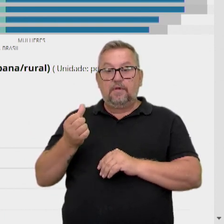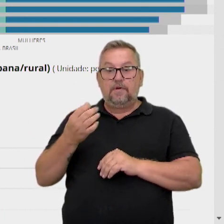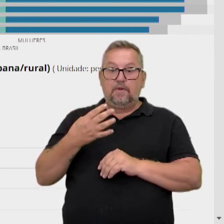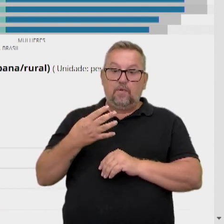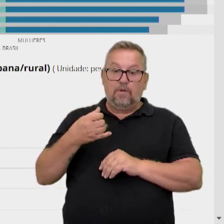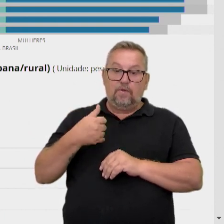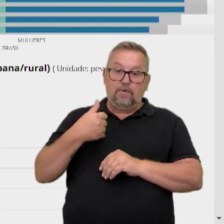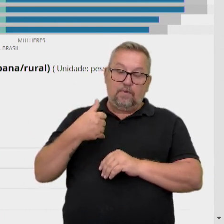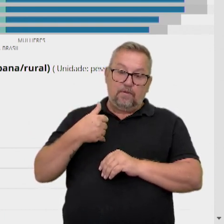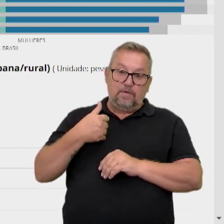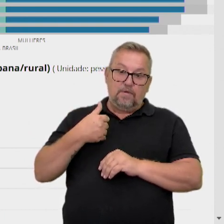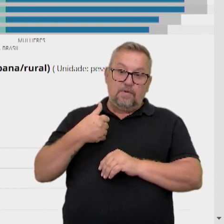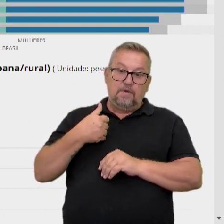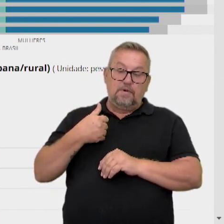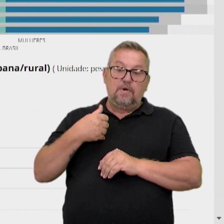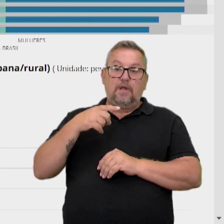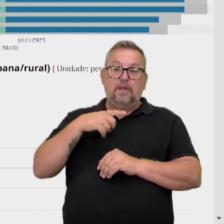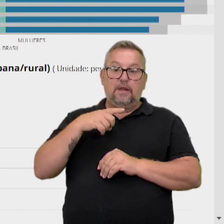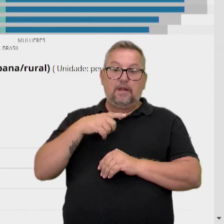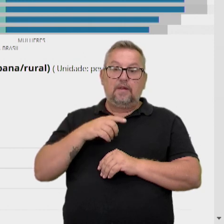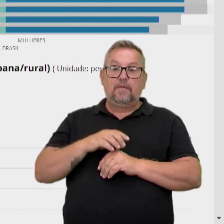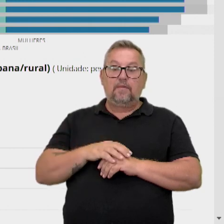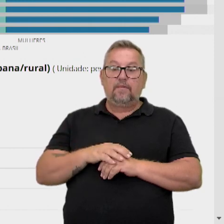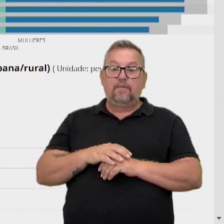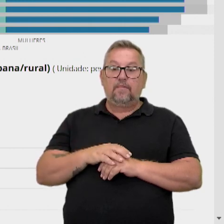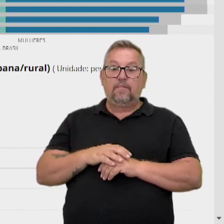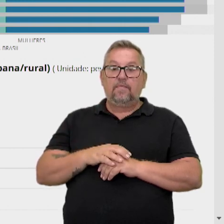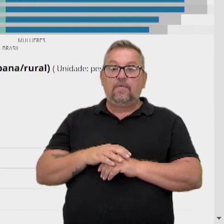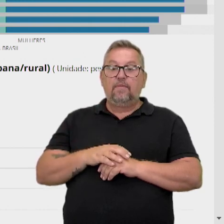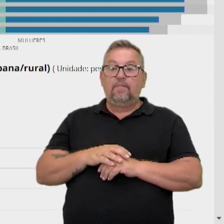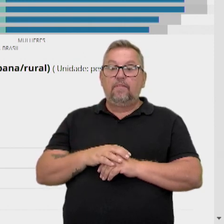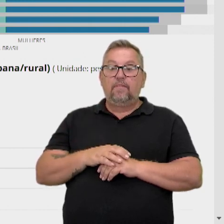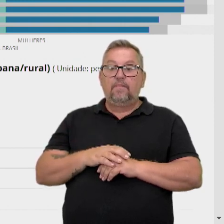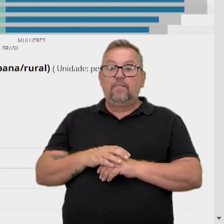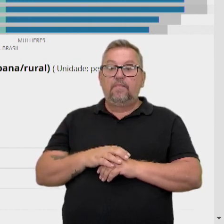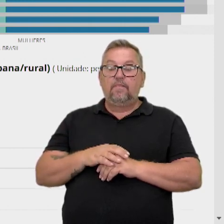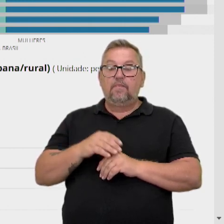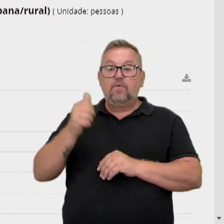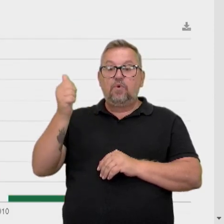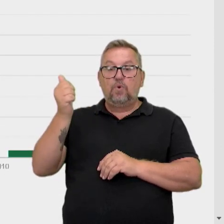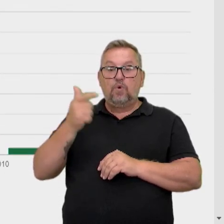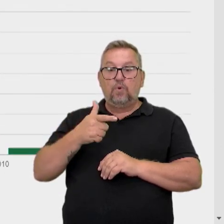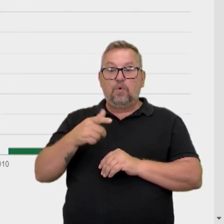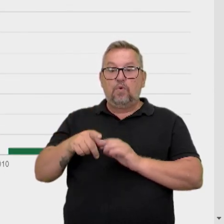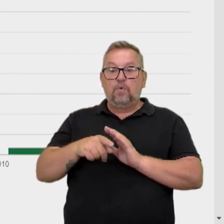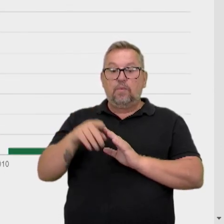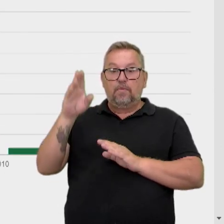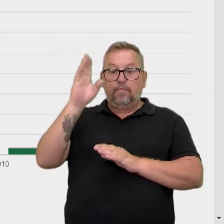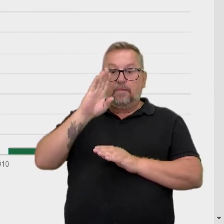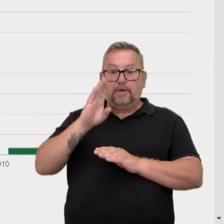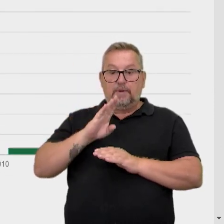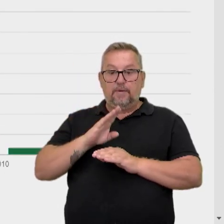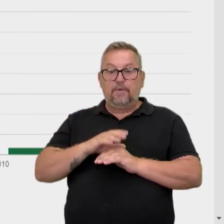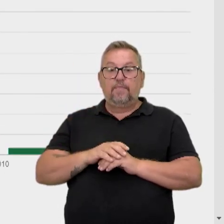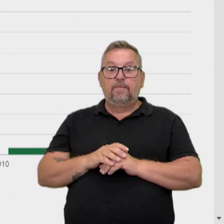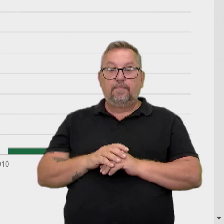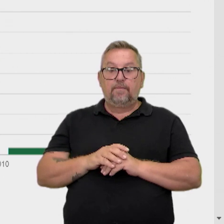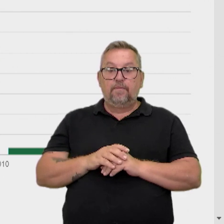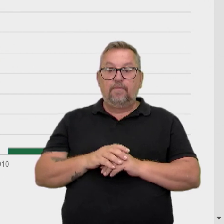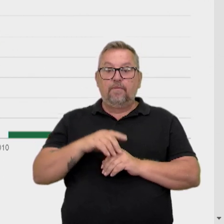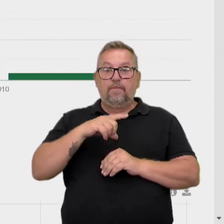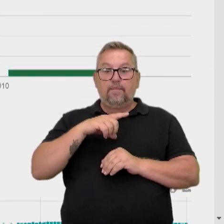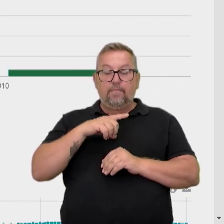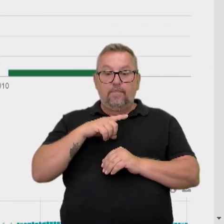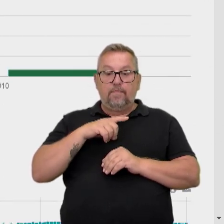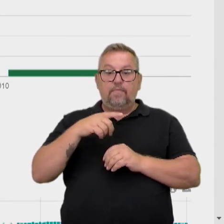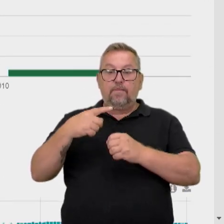nós temos uma projeção do estado de São Paulo ter uma média maior do que o Brasil. Aqui sim, aí tem as populações